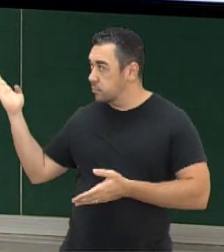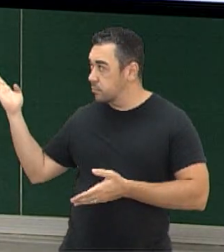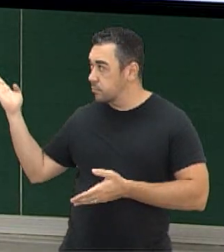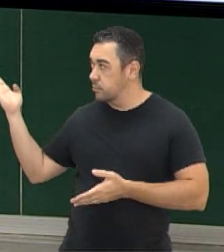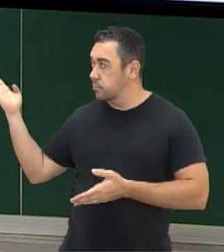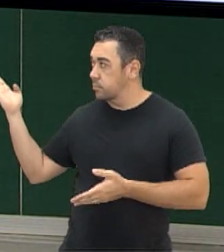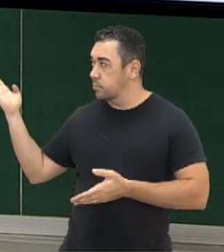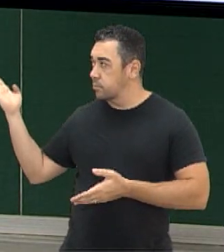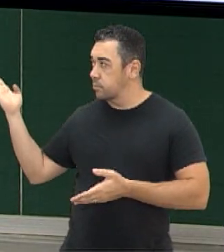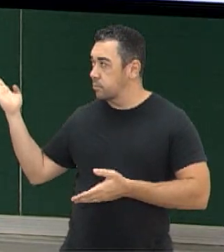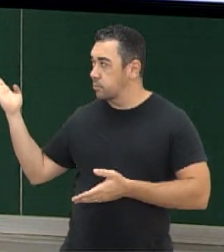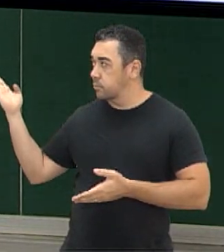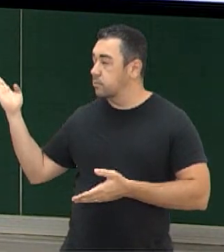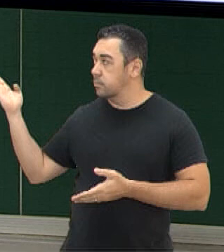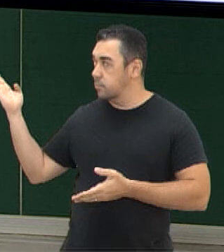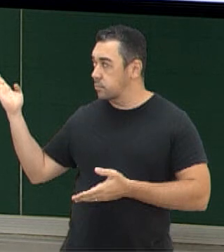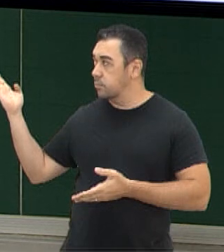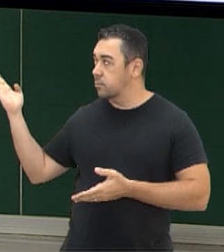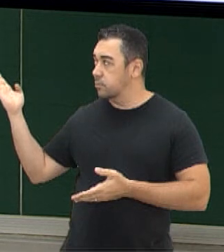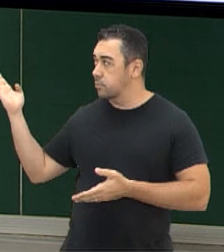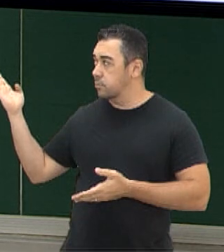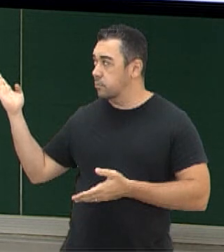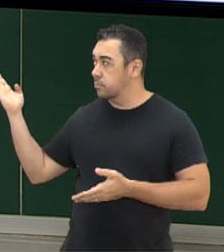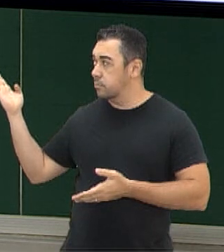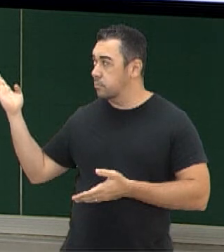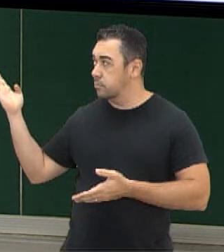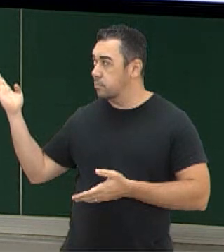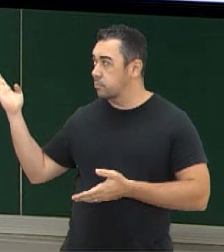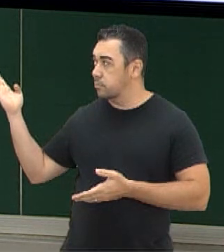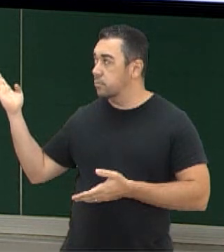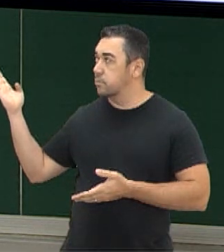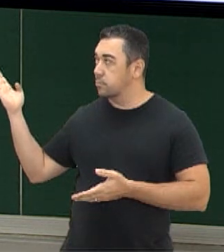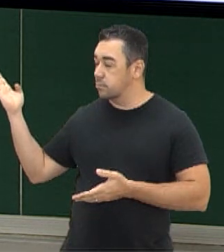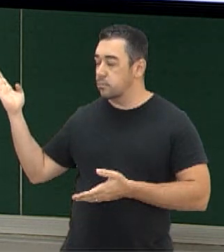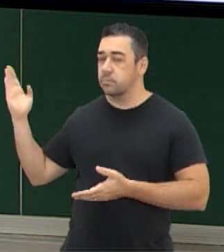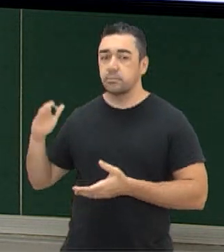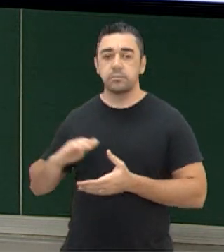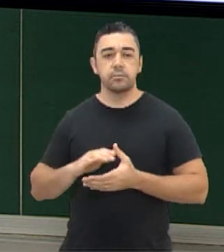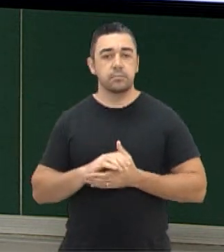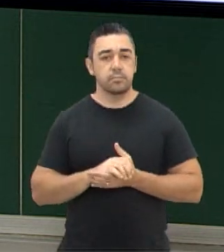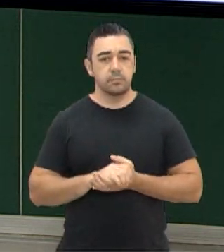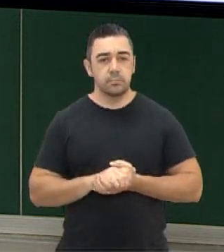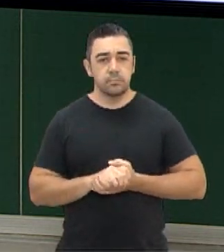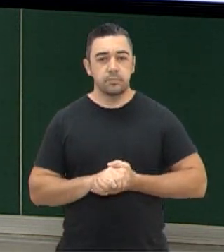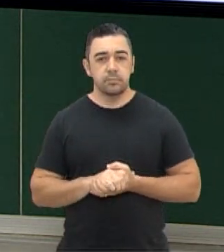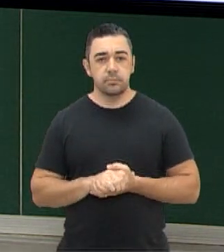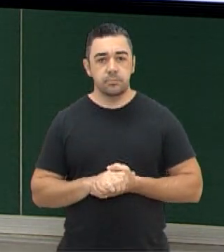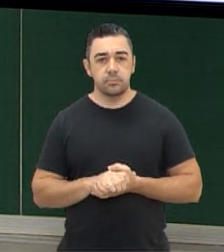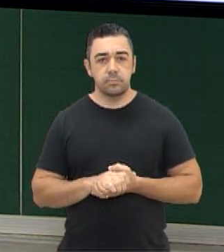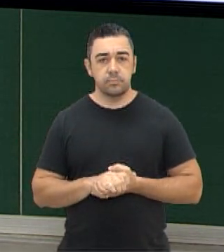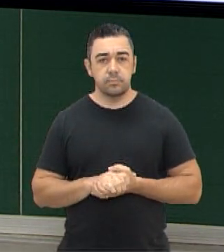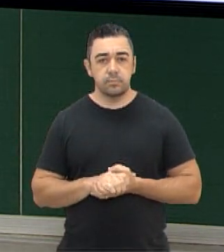2x ao quadrado mais 8xy